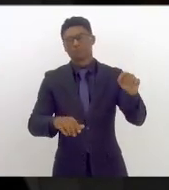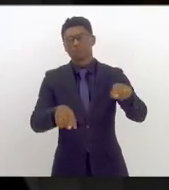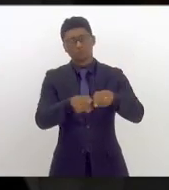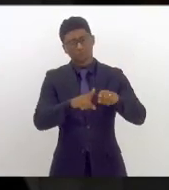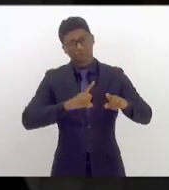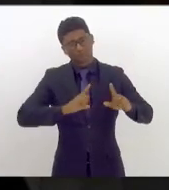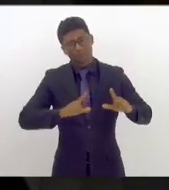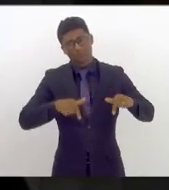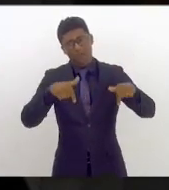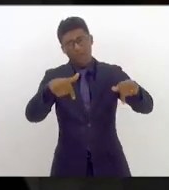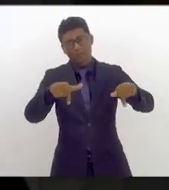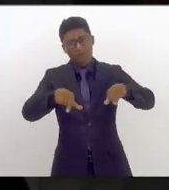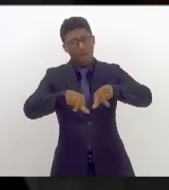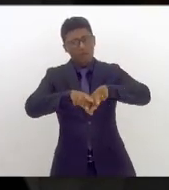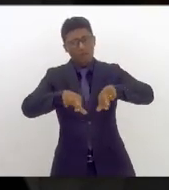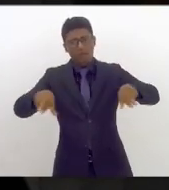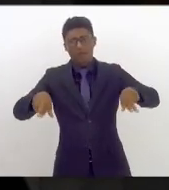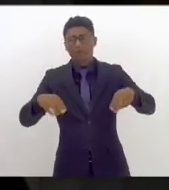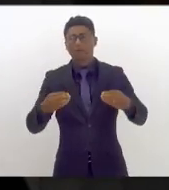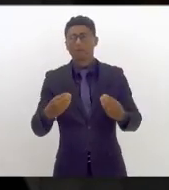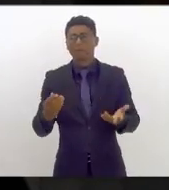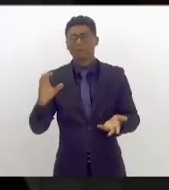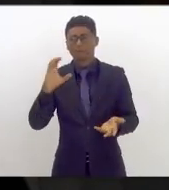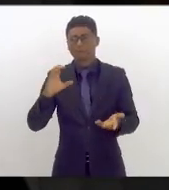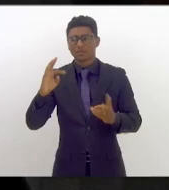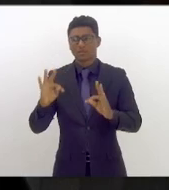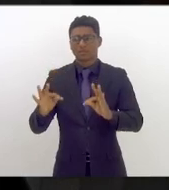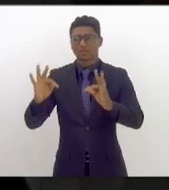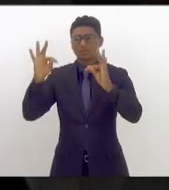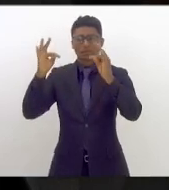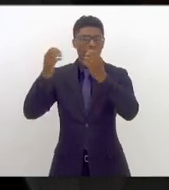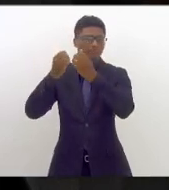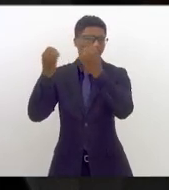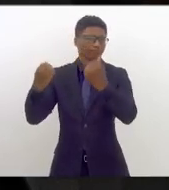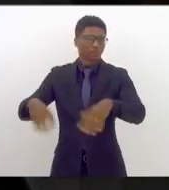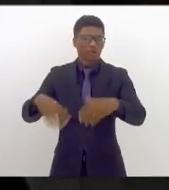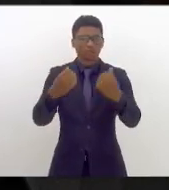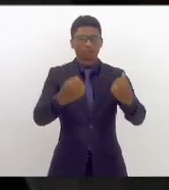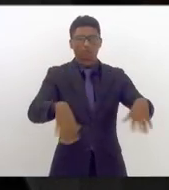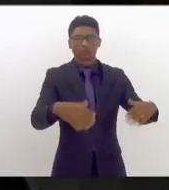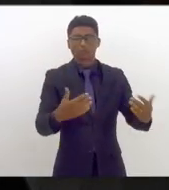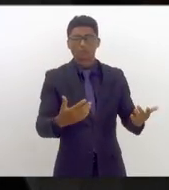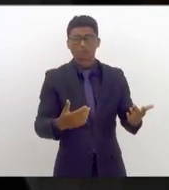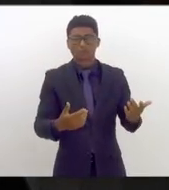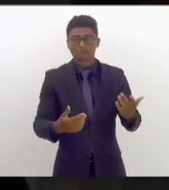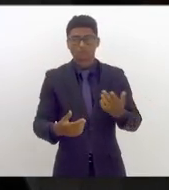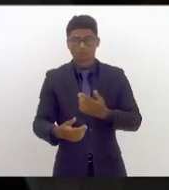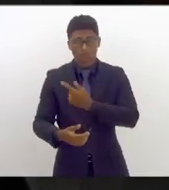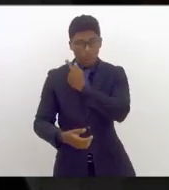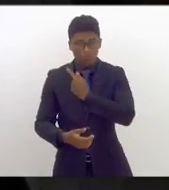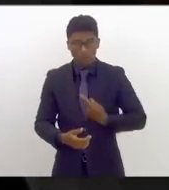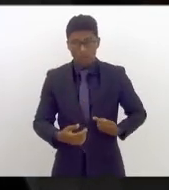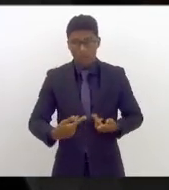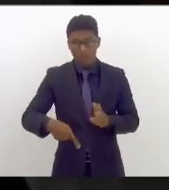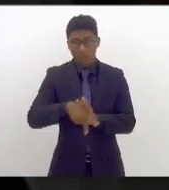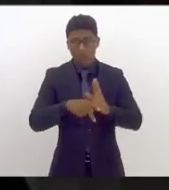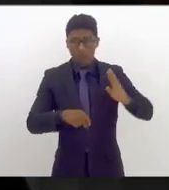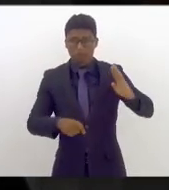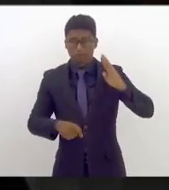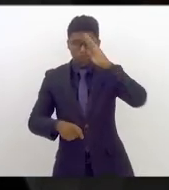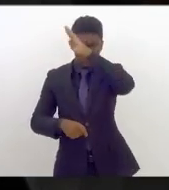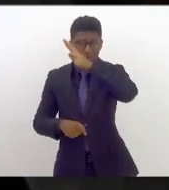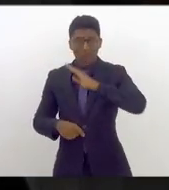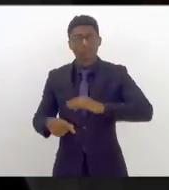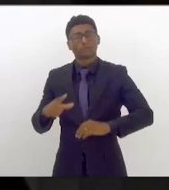de desmonte, né, da agenda de ciência e tecnologia no Brasil durante o governo de Jair Bolsonaro. Para a gente ter uma ideia, para